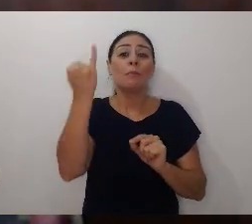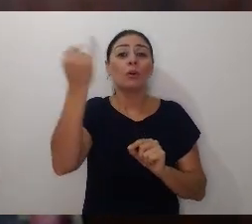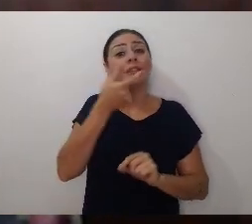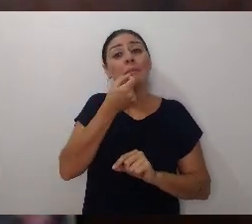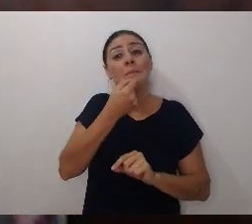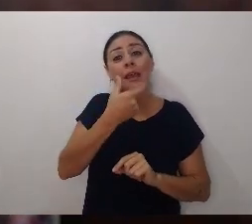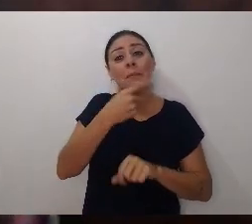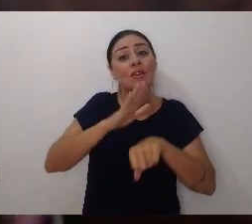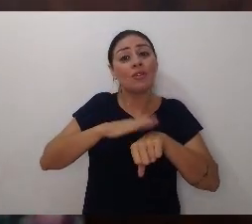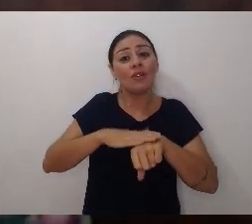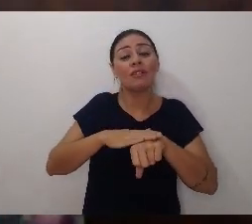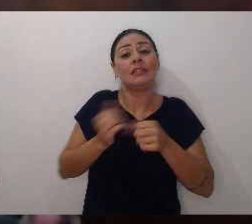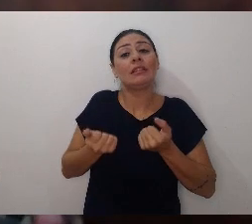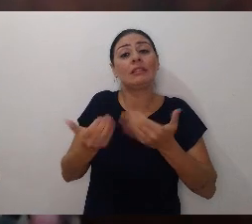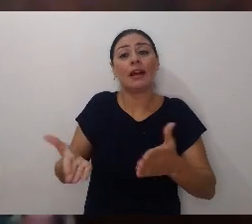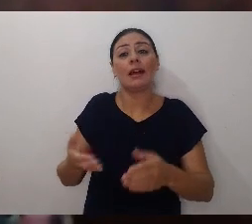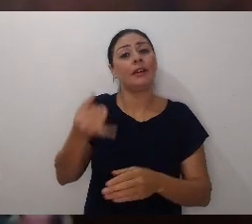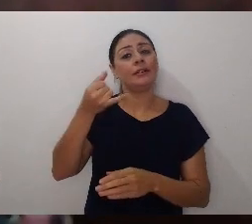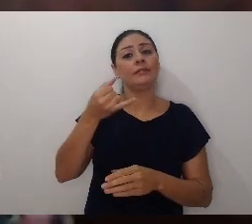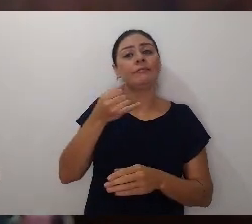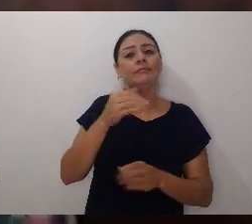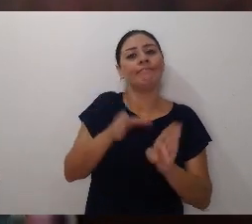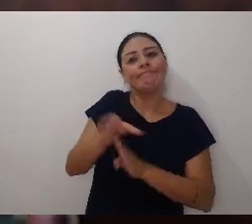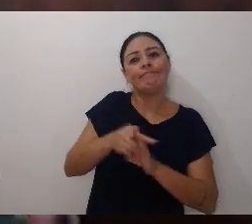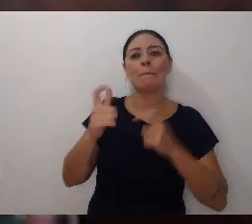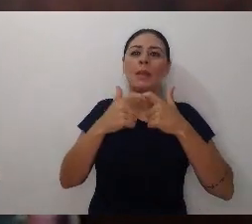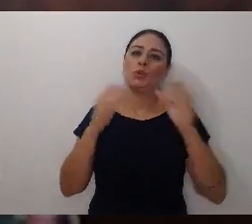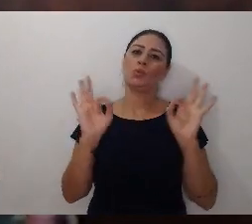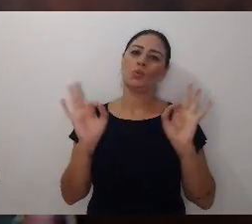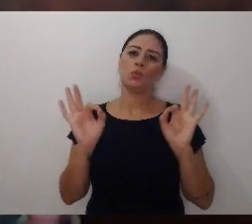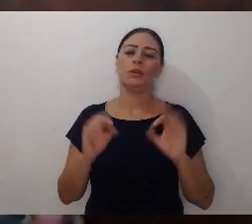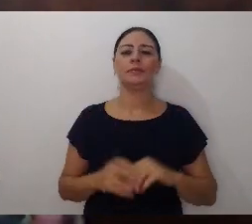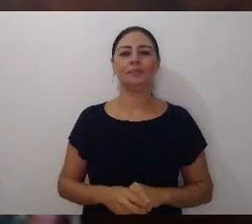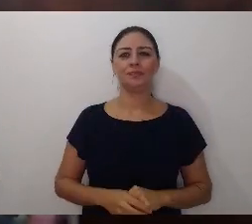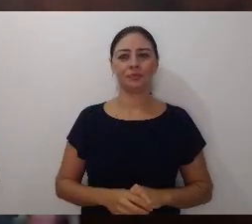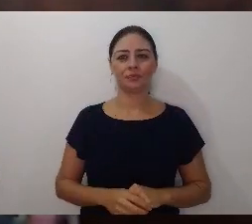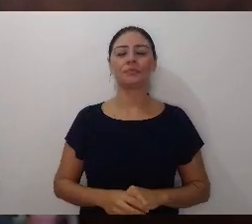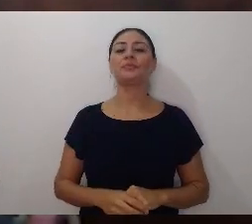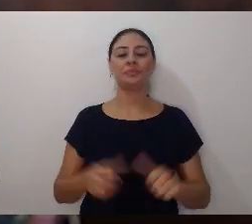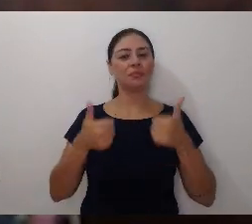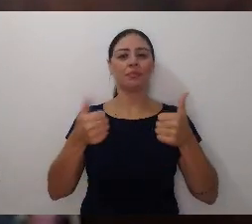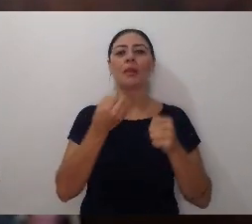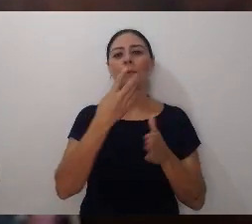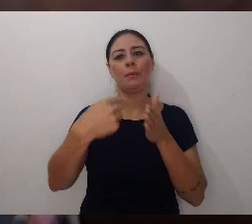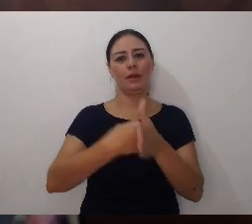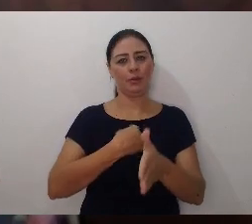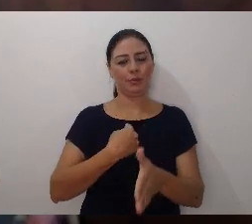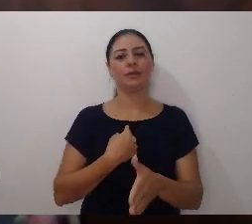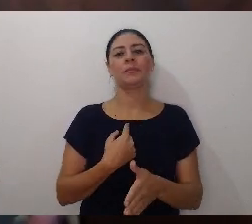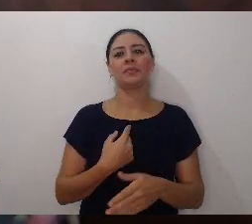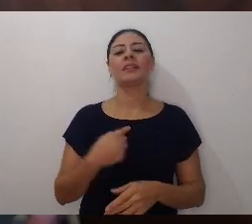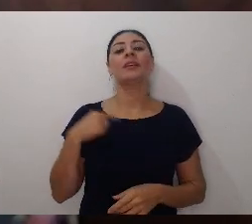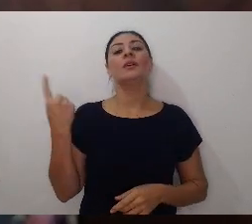recorrerem ao médico e o que não é necessário, né? Dá para atender em casa, mas a importância de não dar o medicamento